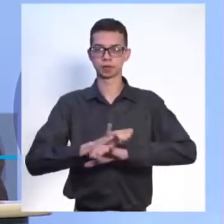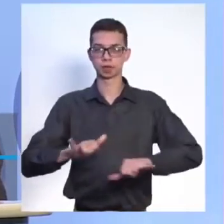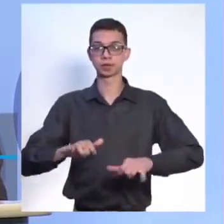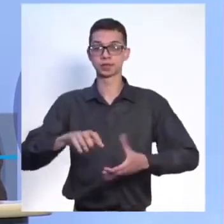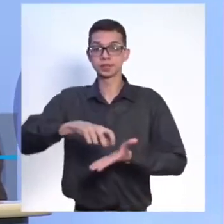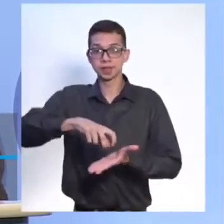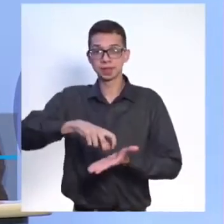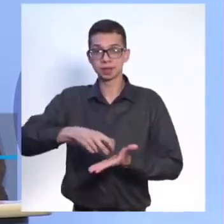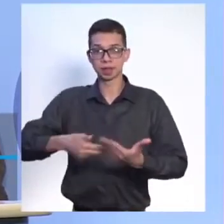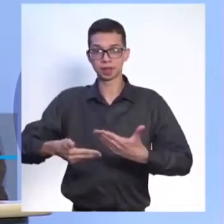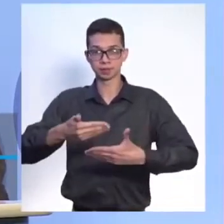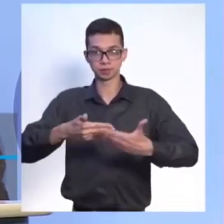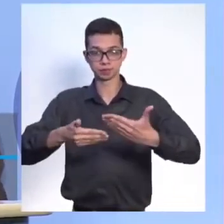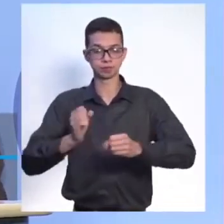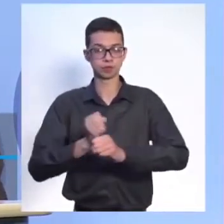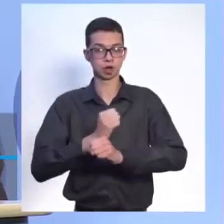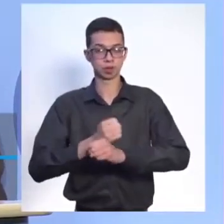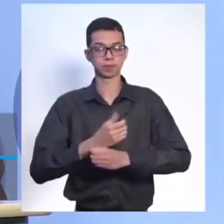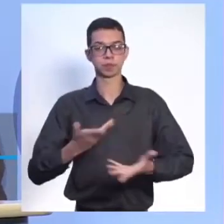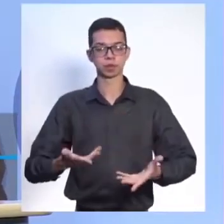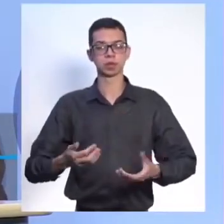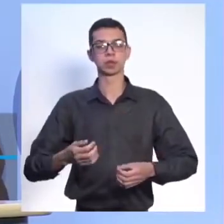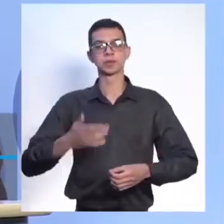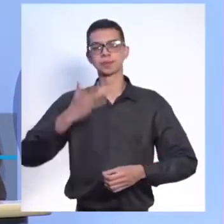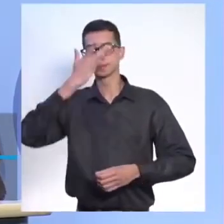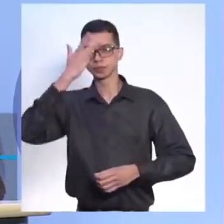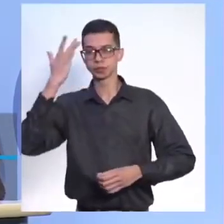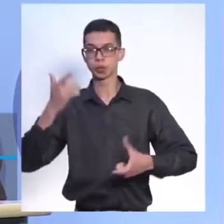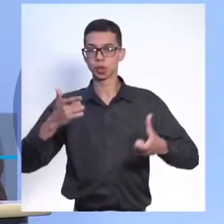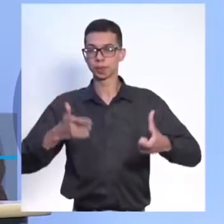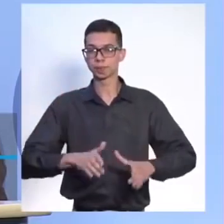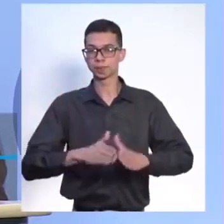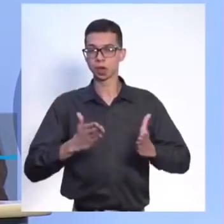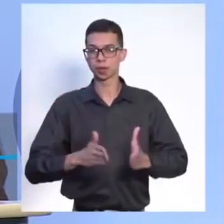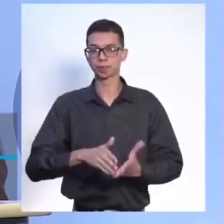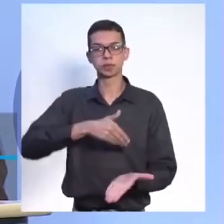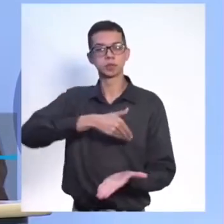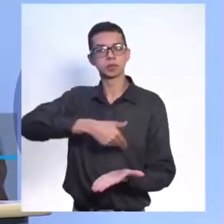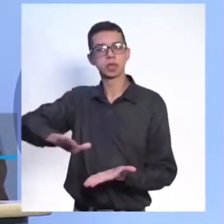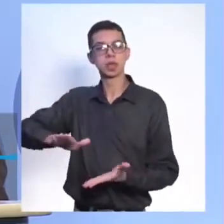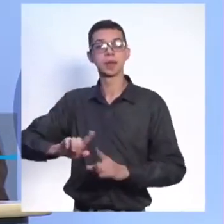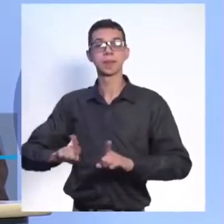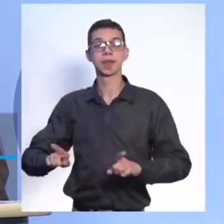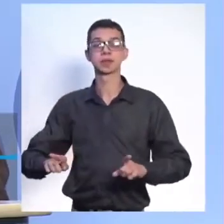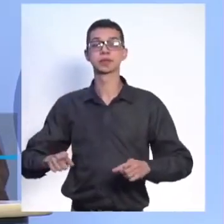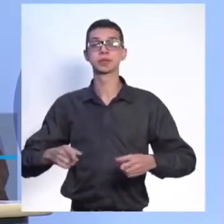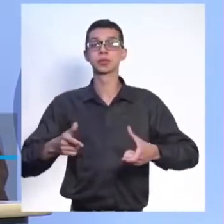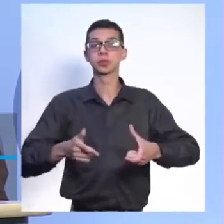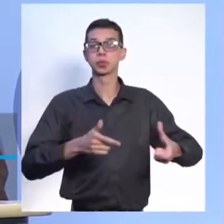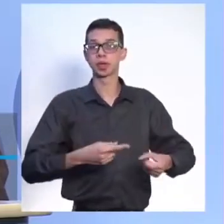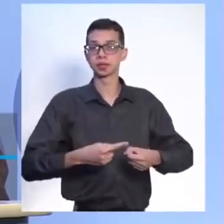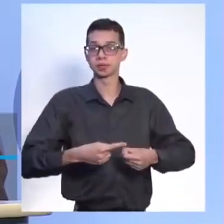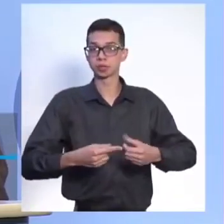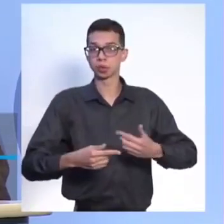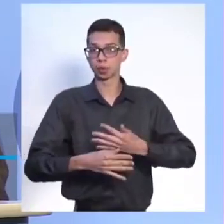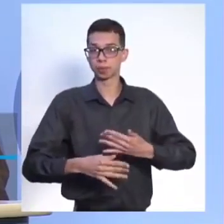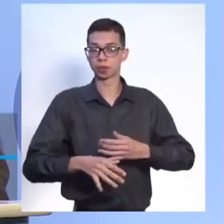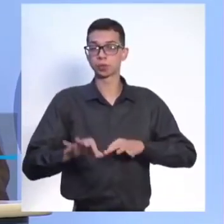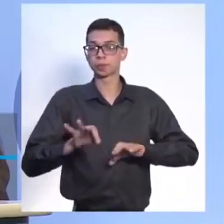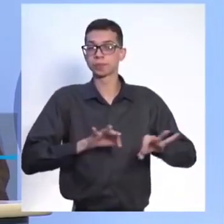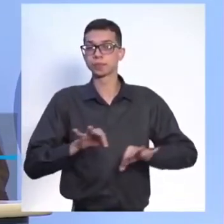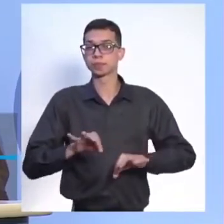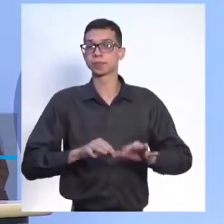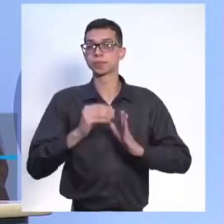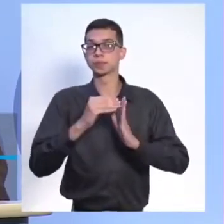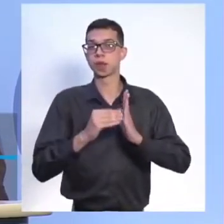mais pobres da sociedade, das regiões centrais, sem um planejamento urbano. Verdade, né? O